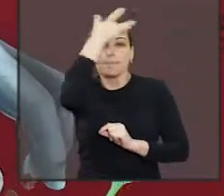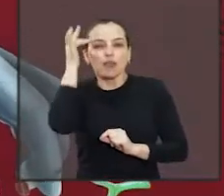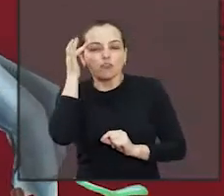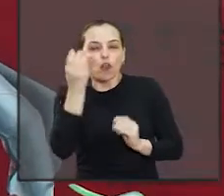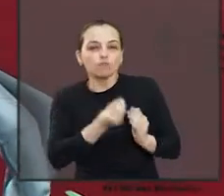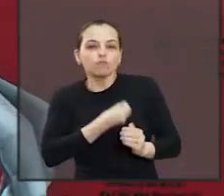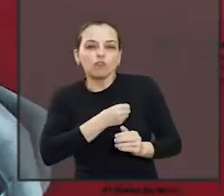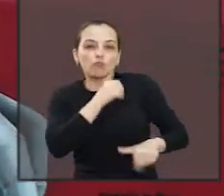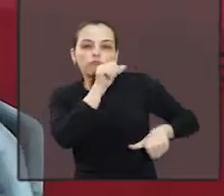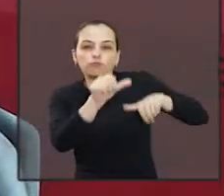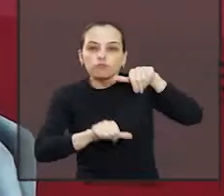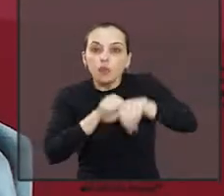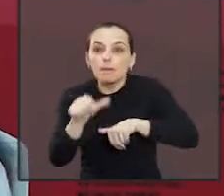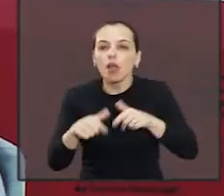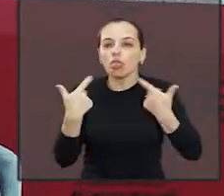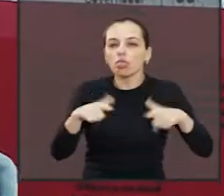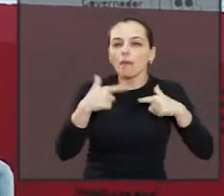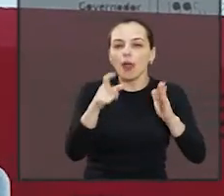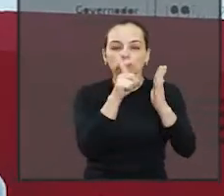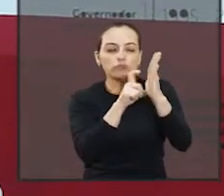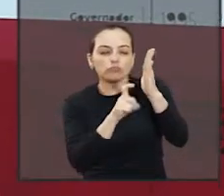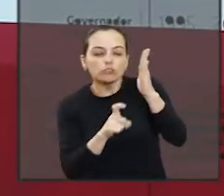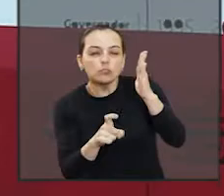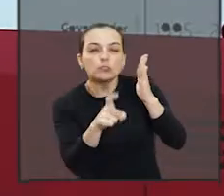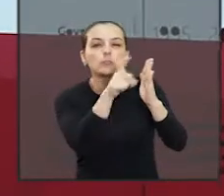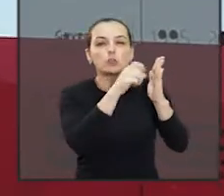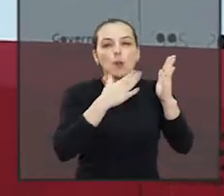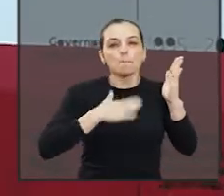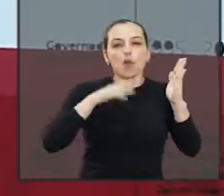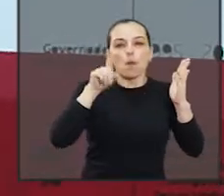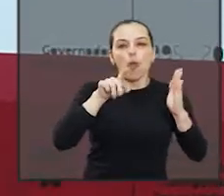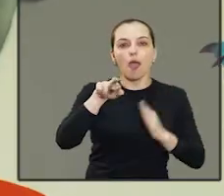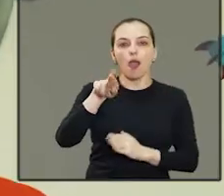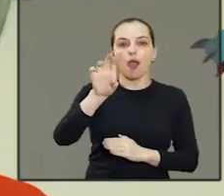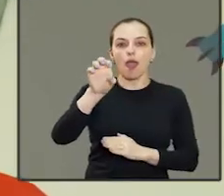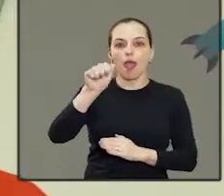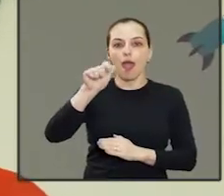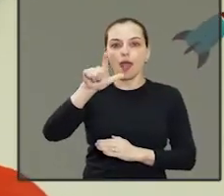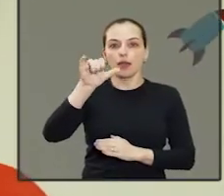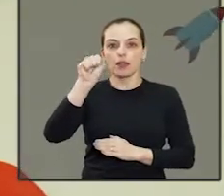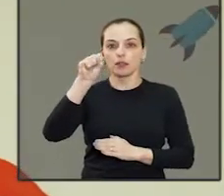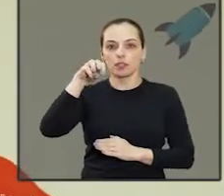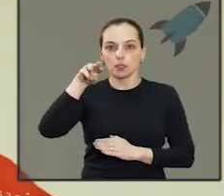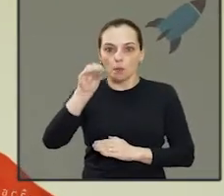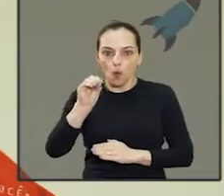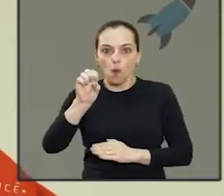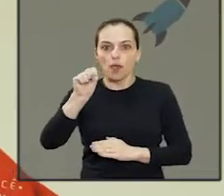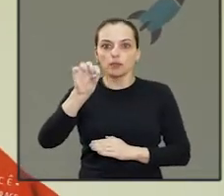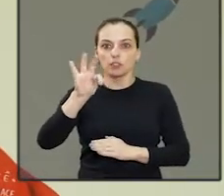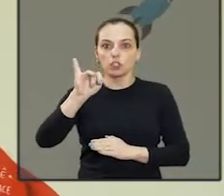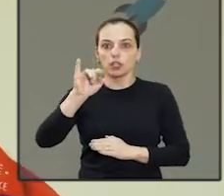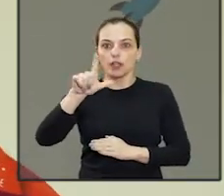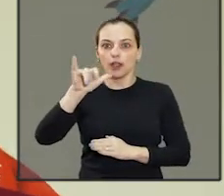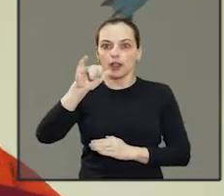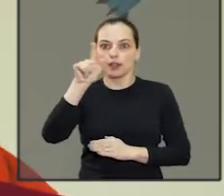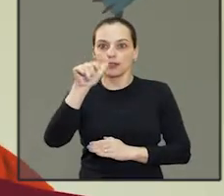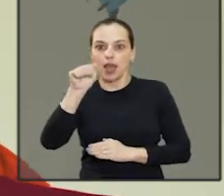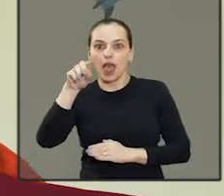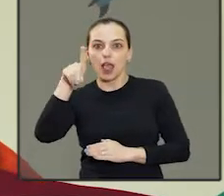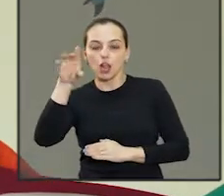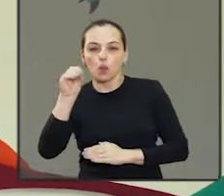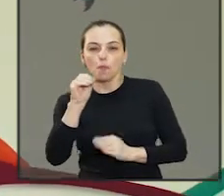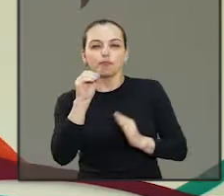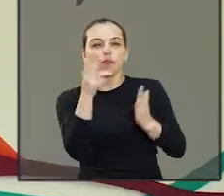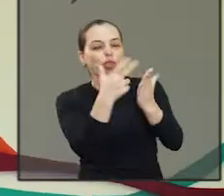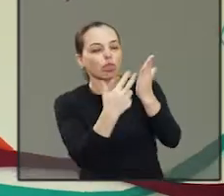trabalho com uma linha de grafite que é um realismo estilizado, assim, não é um hiperrealismo, é um realismo